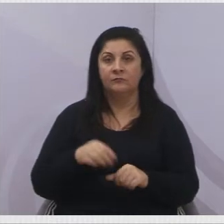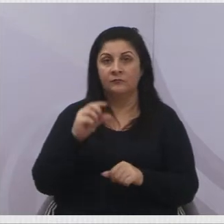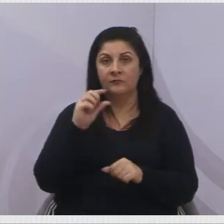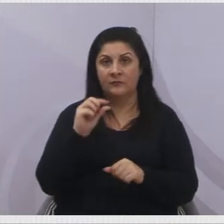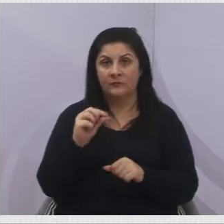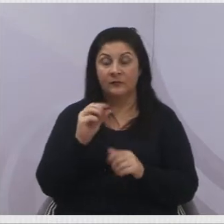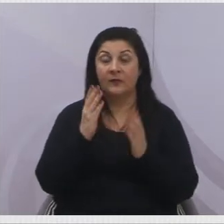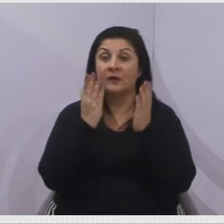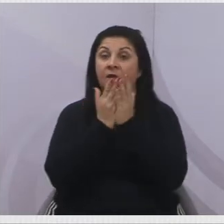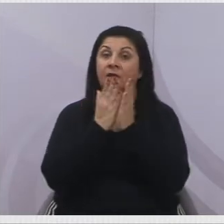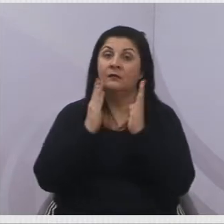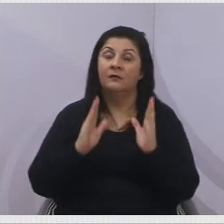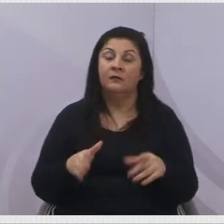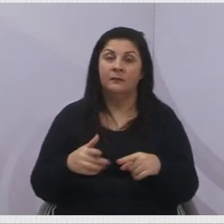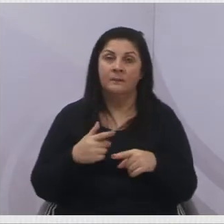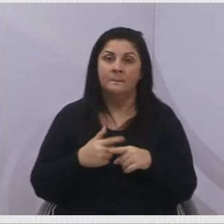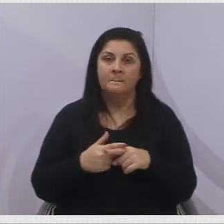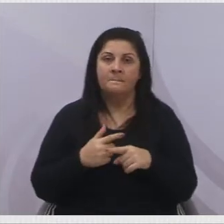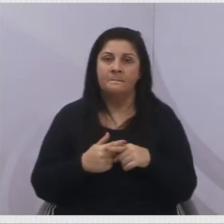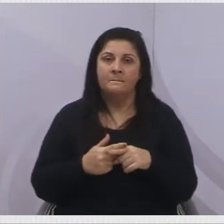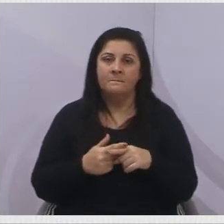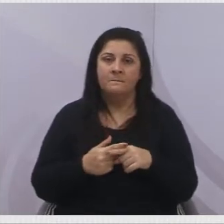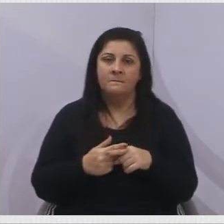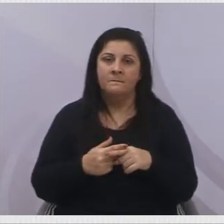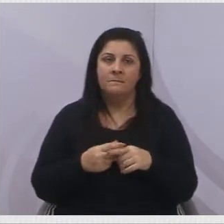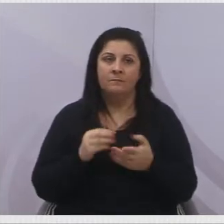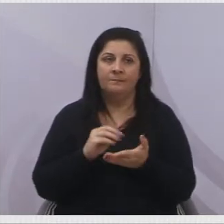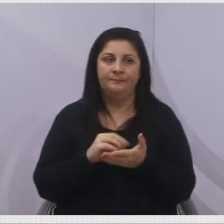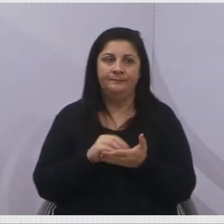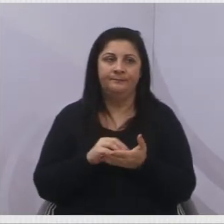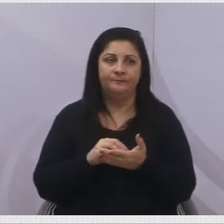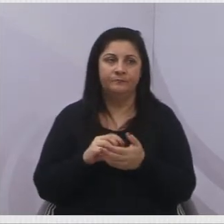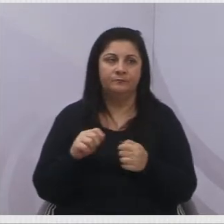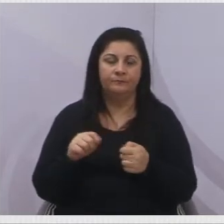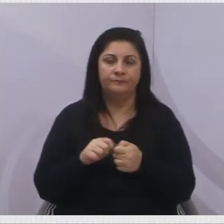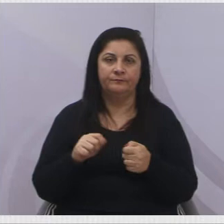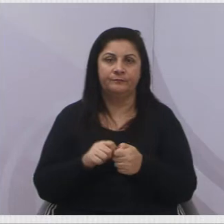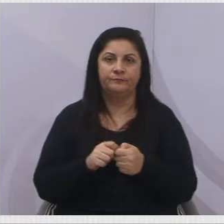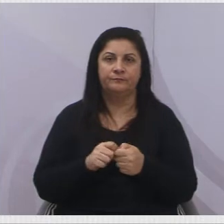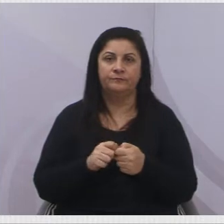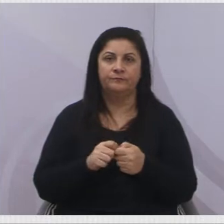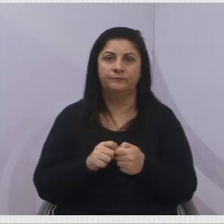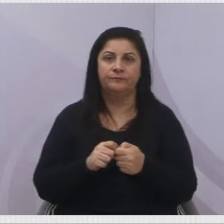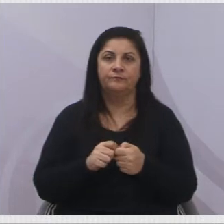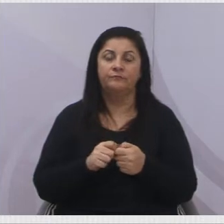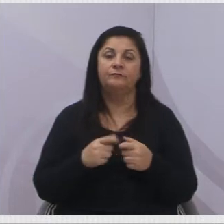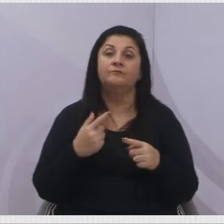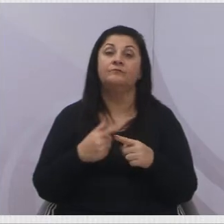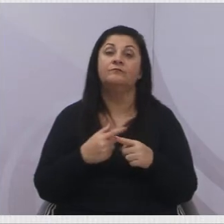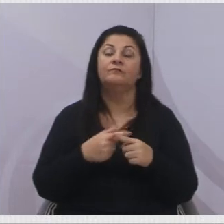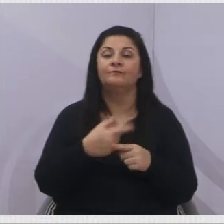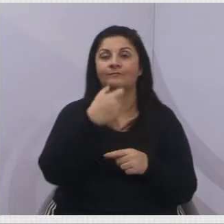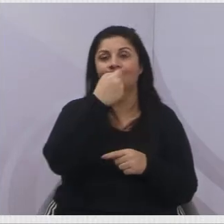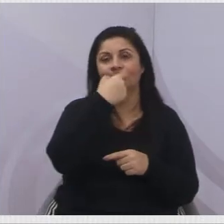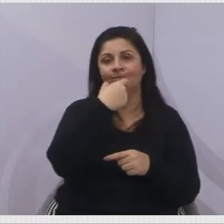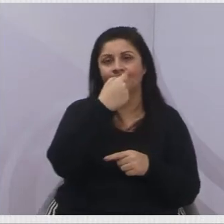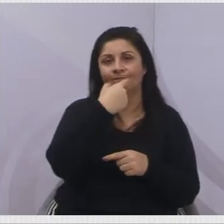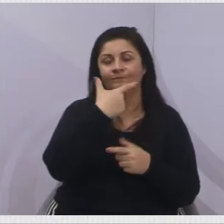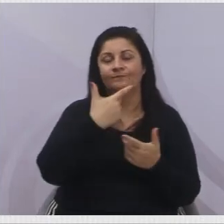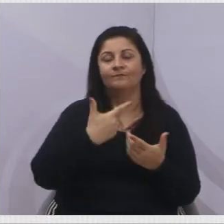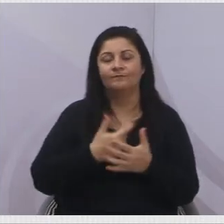foram suspensas, né? Dessas que não foram realizadas, em função do sedativo